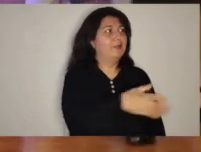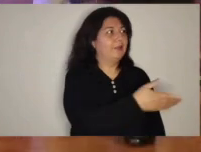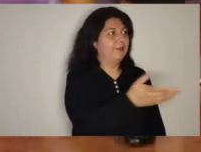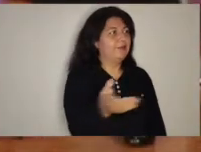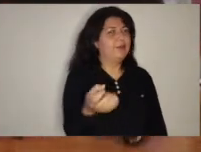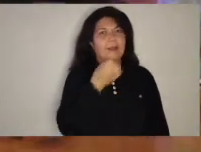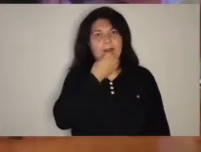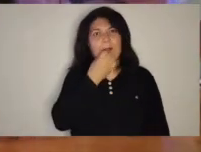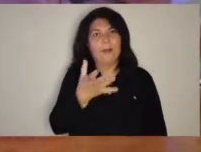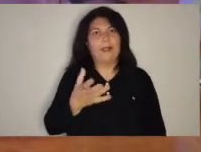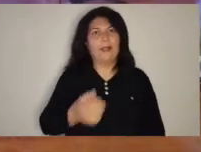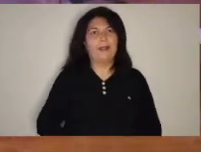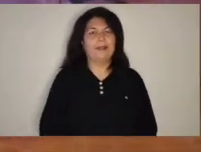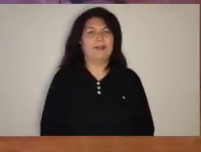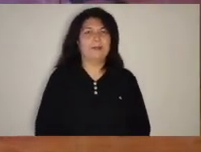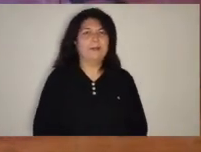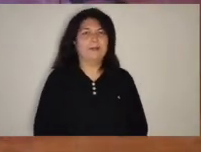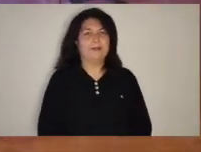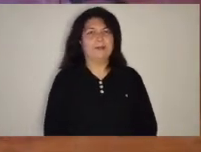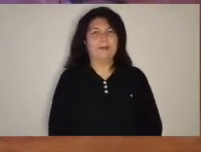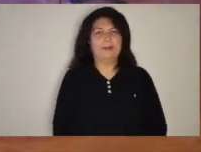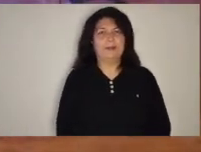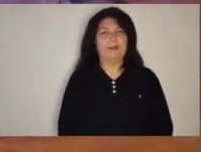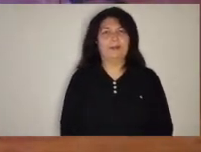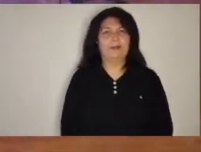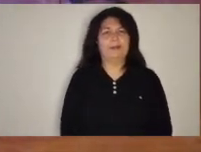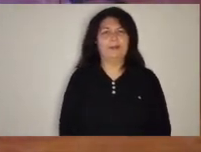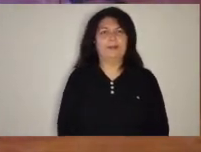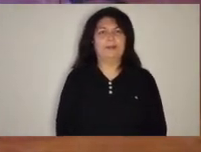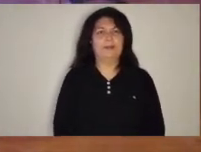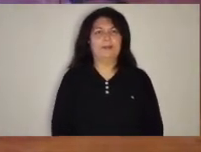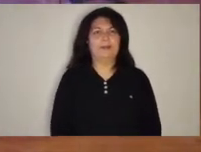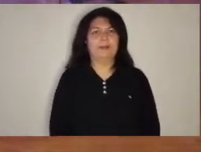Pais e irmãos, vocês estão bem? Pode se assentar.